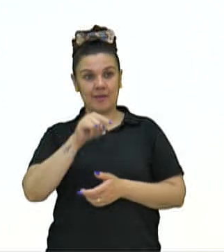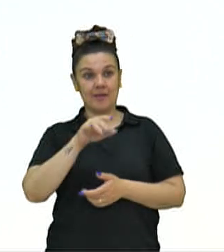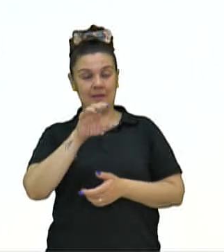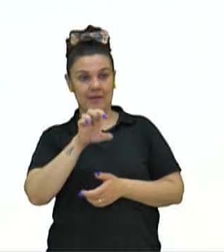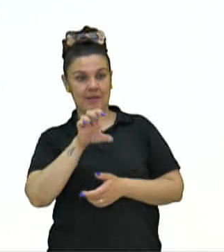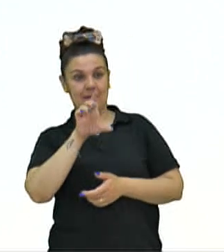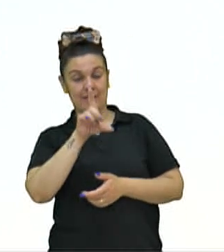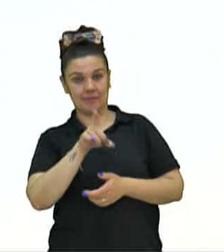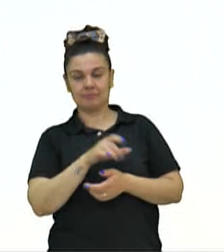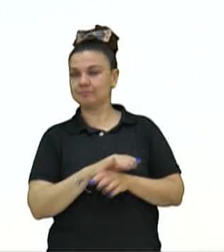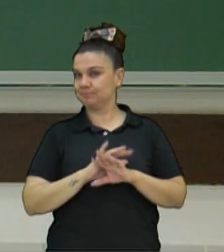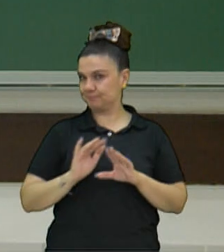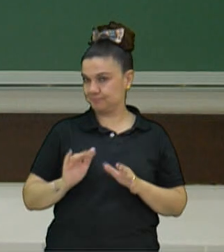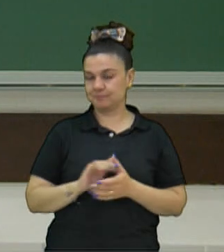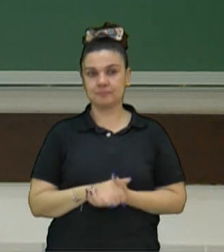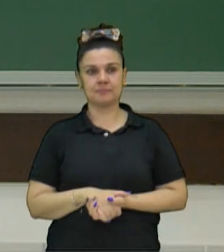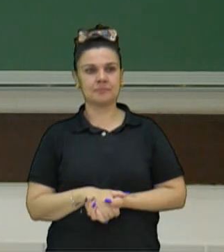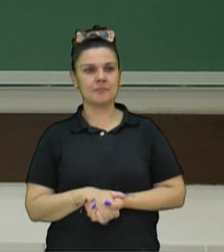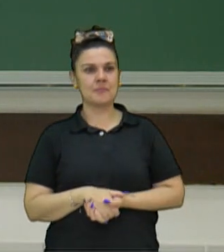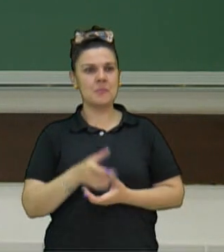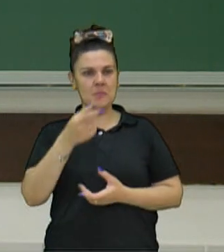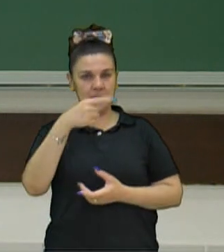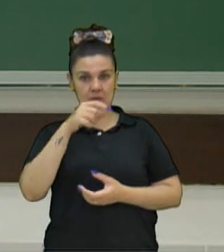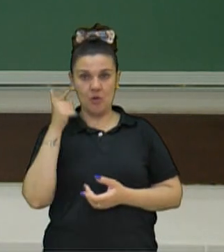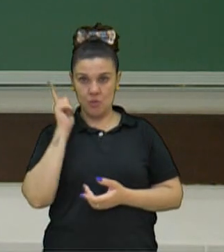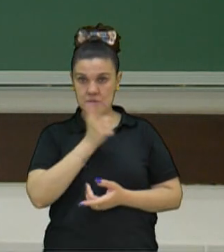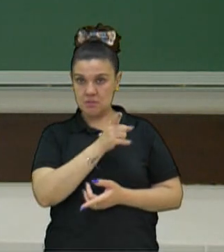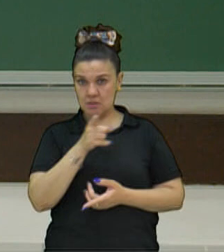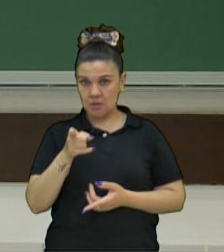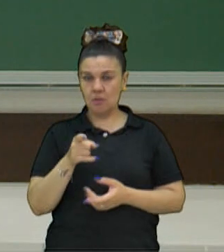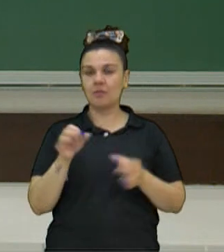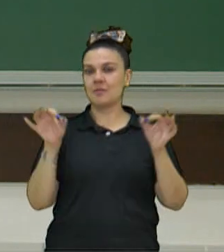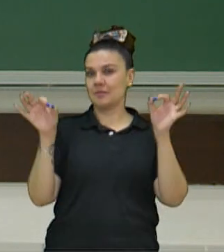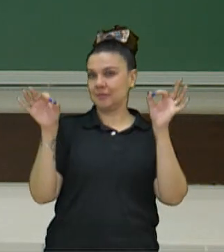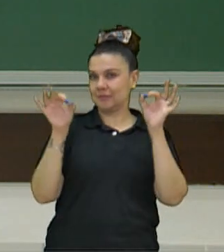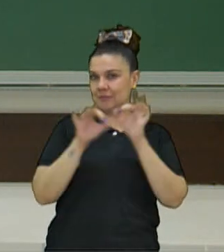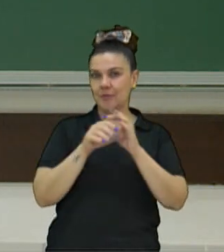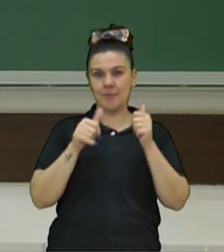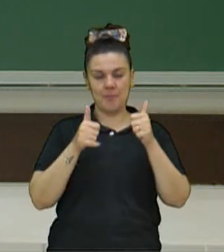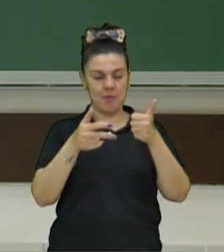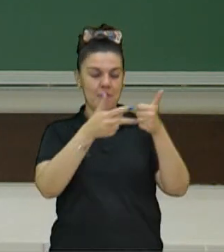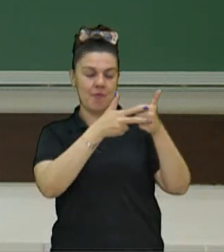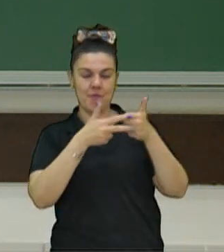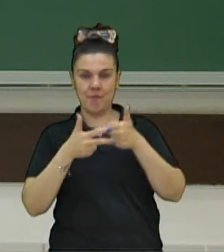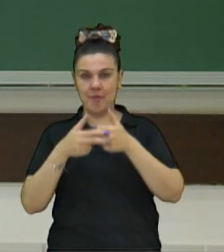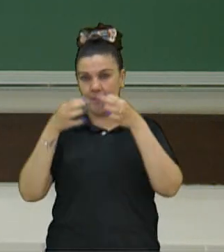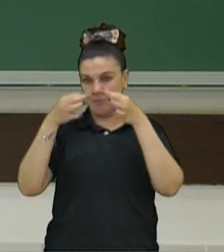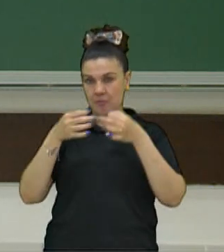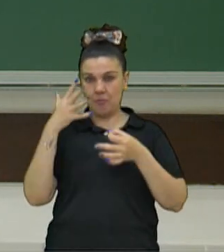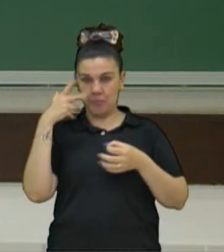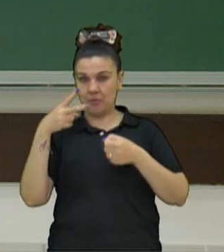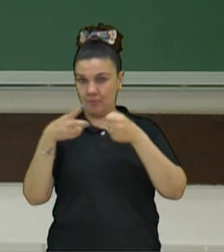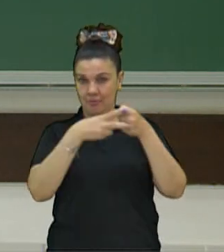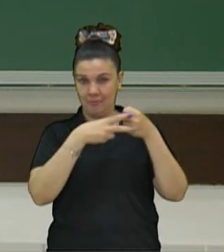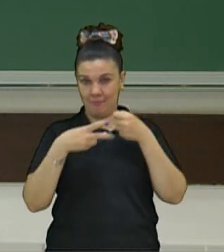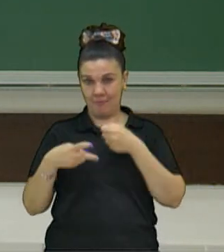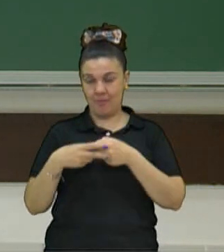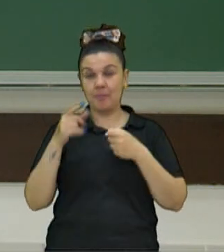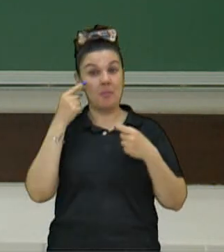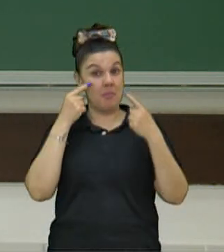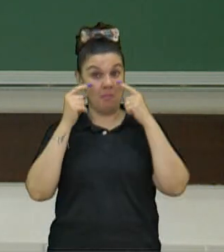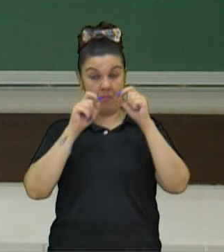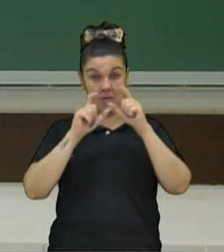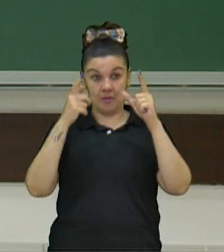enjoy, enjoy it. Ok? Como é que você foi? Você acertou todos? Como é que foi o teu verbinho? Ficou legal? Presta atenção